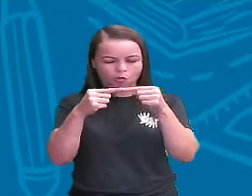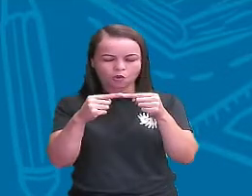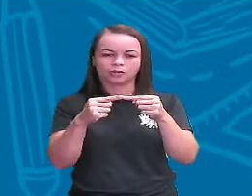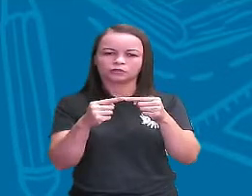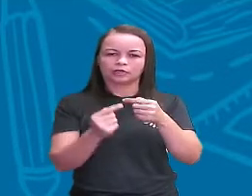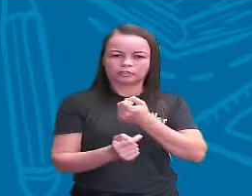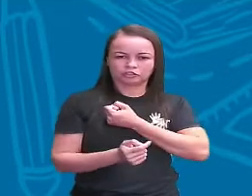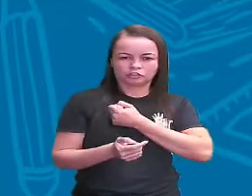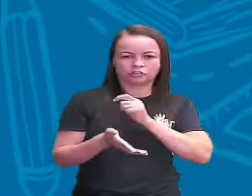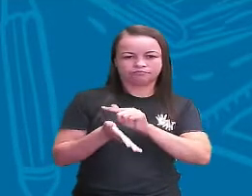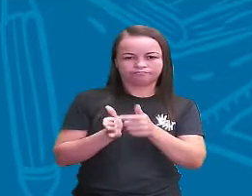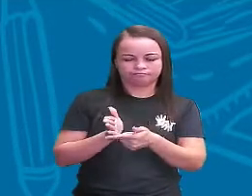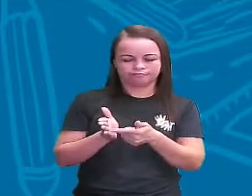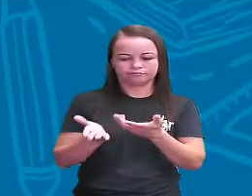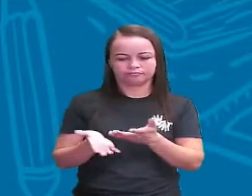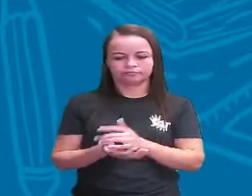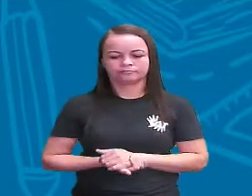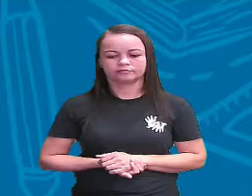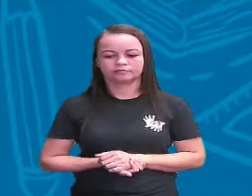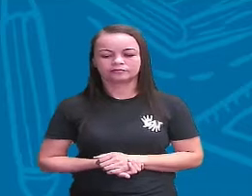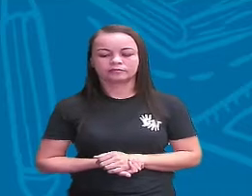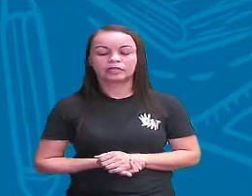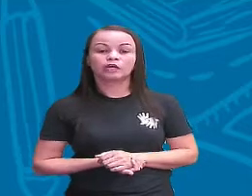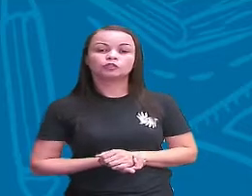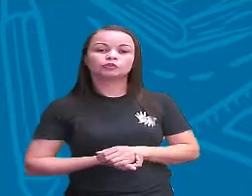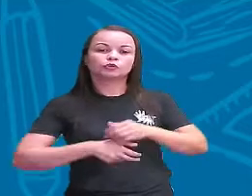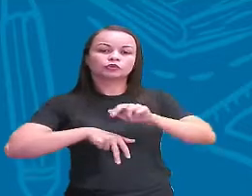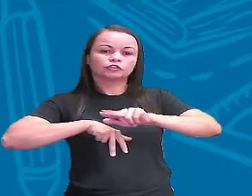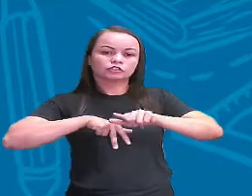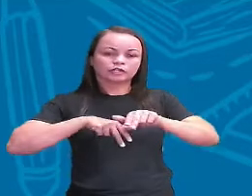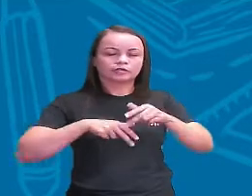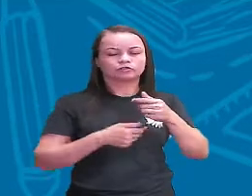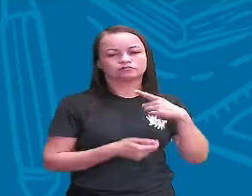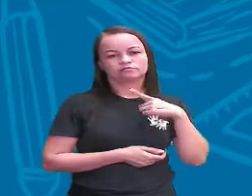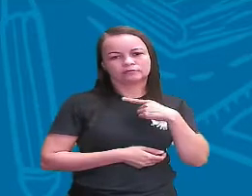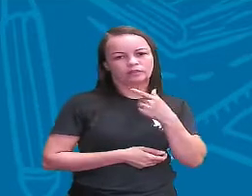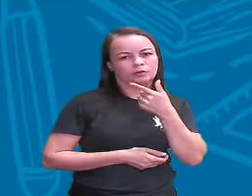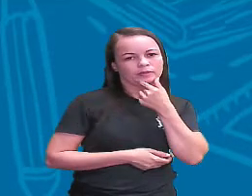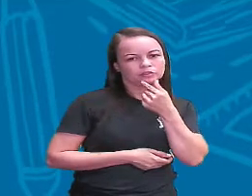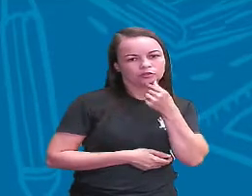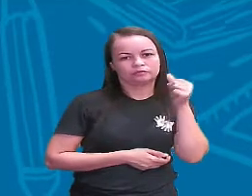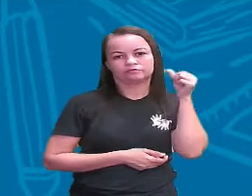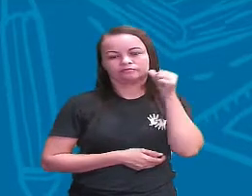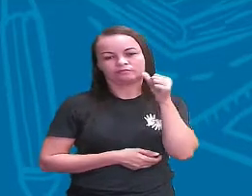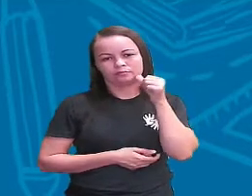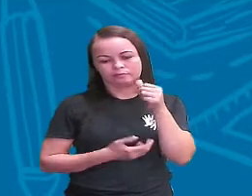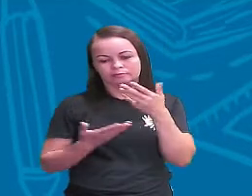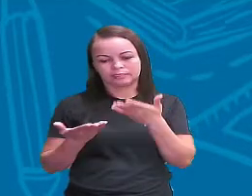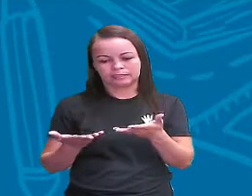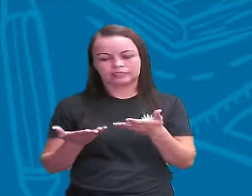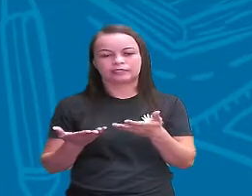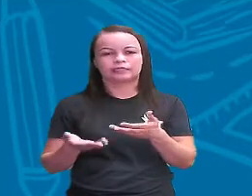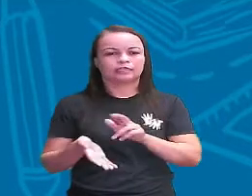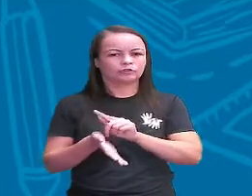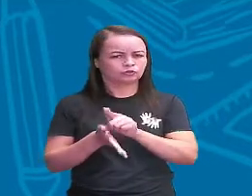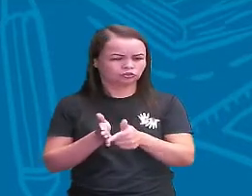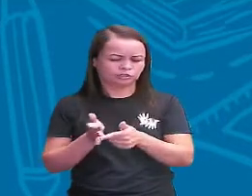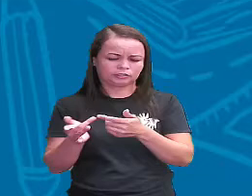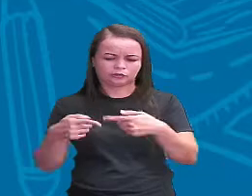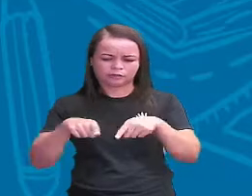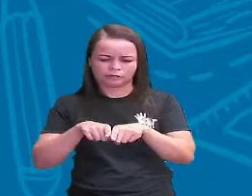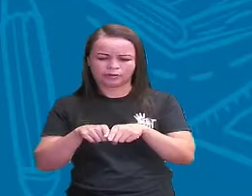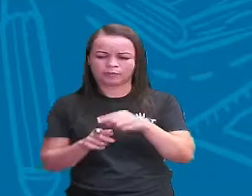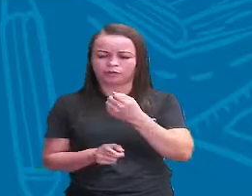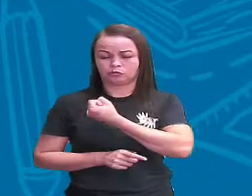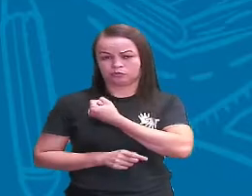sempre. No gênero, eu tenho o masculino e o feminino. E para o número, eu vou ter o